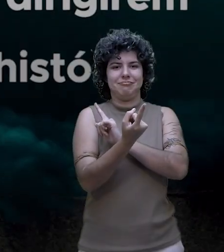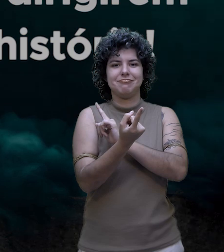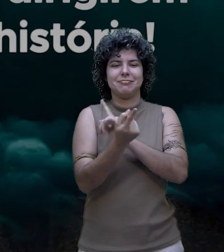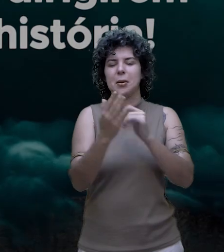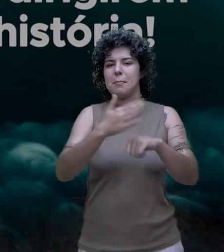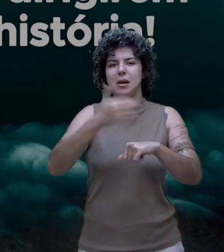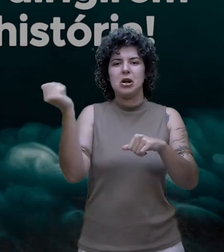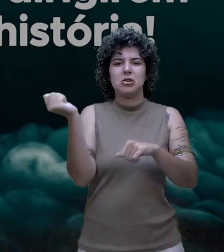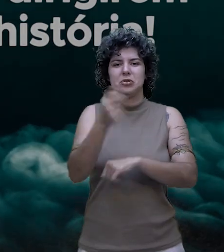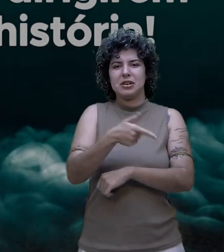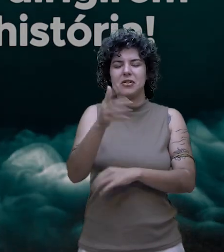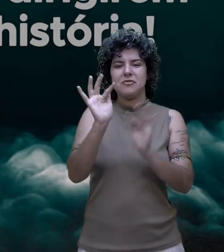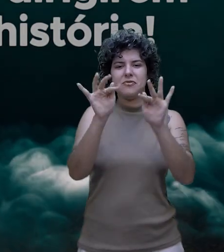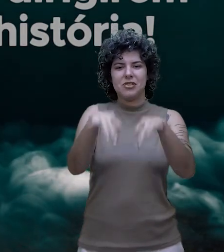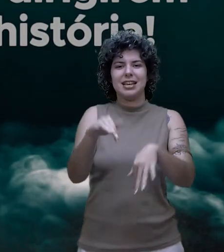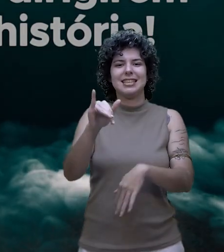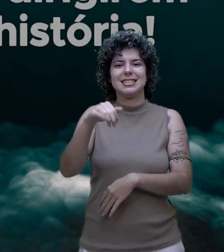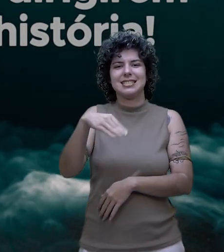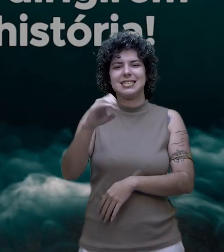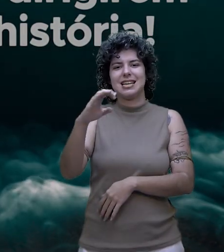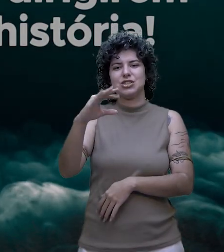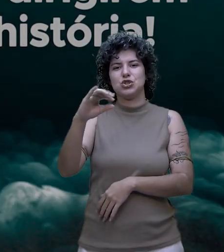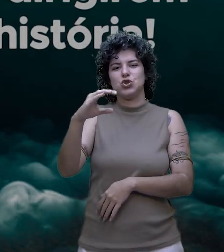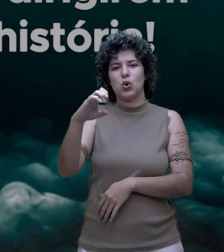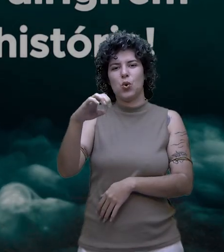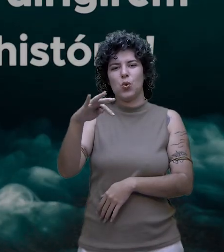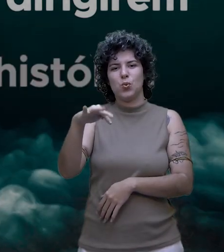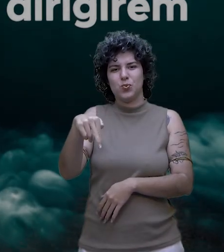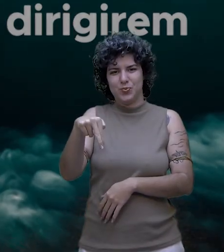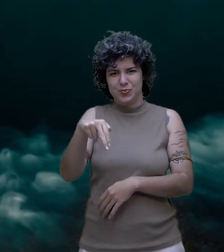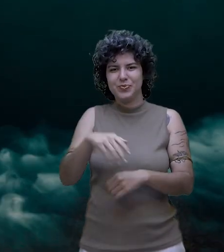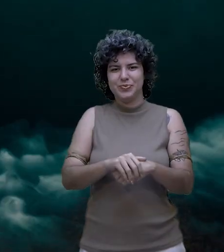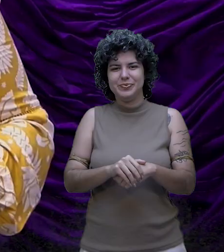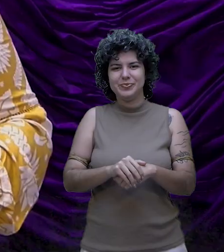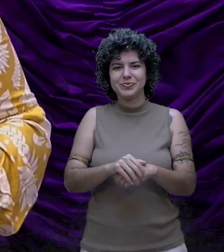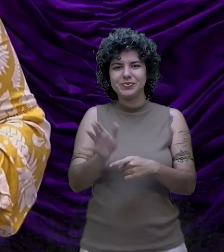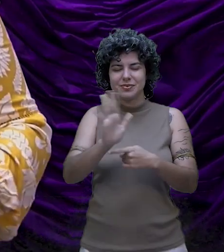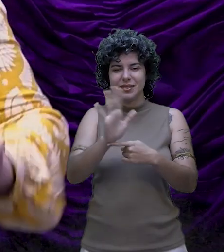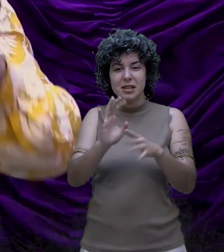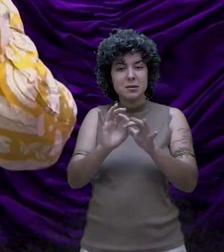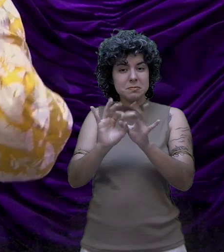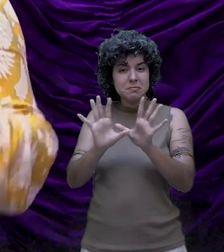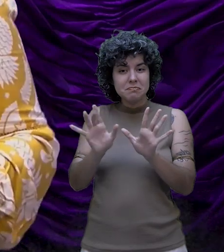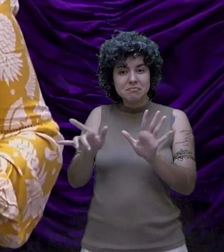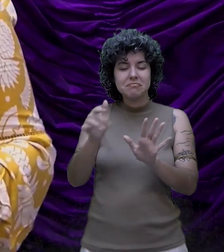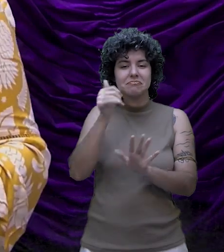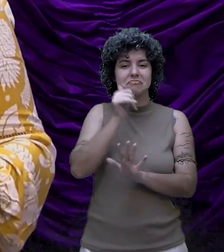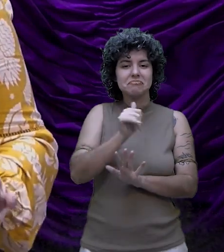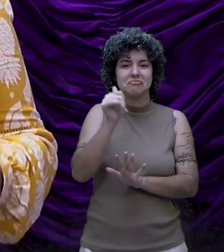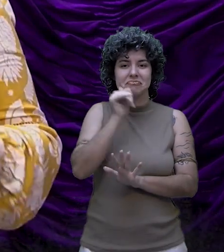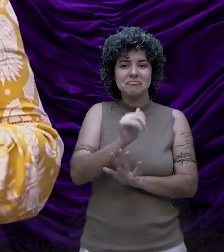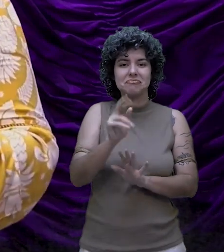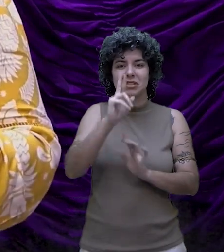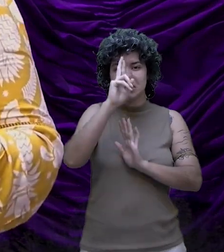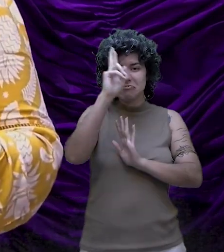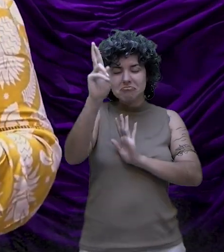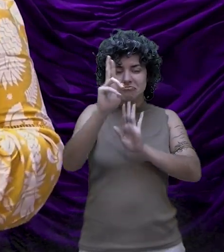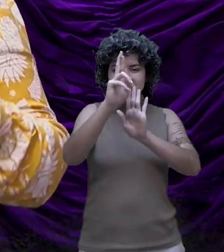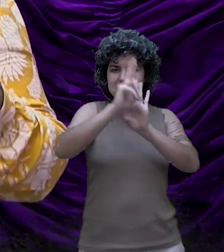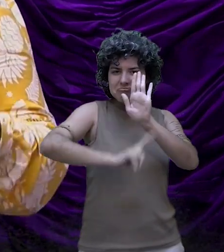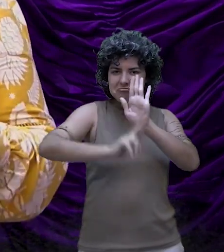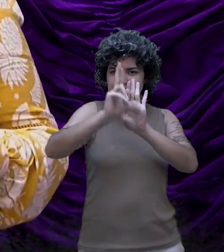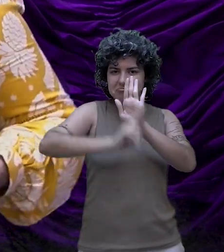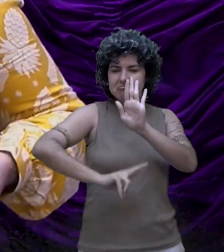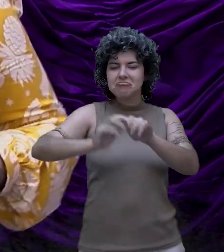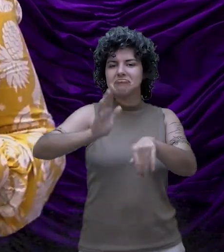cinema está finalmente deixando as mulheres dirigirem o roteiro da própria história. E olha, tá sendo tão bom quanto aquele filme que